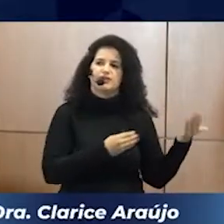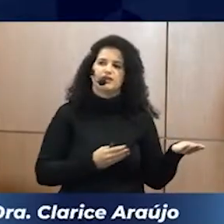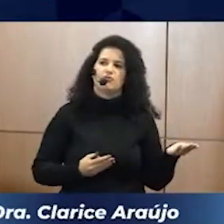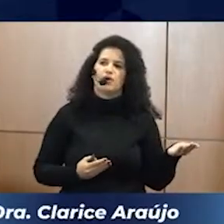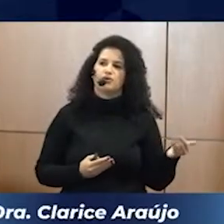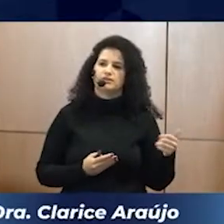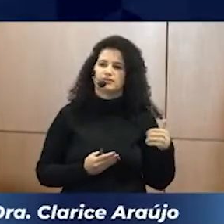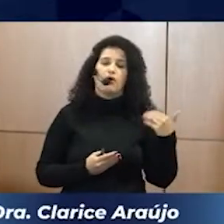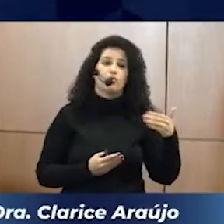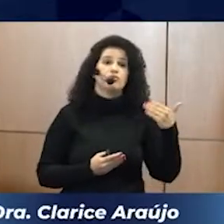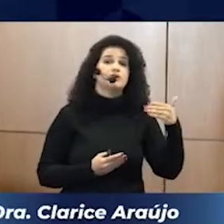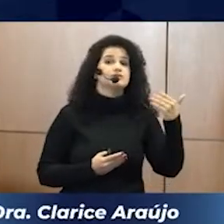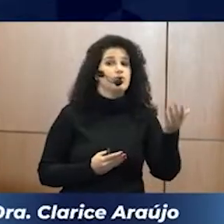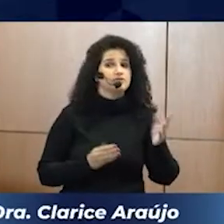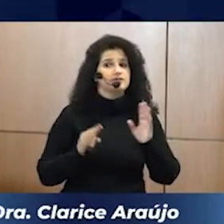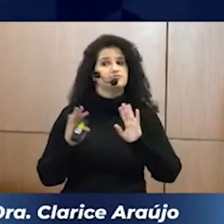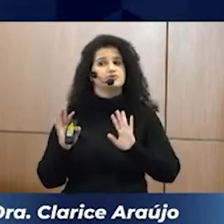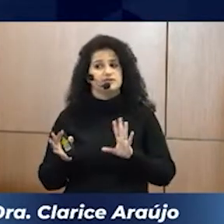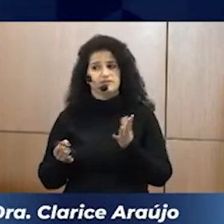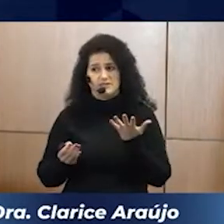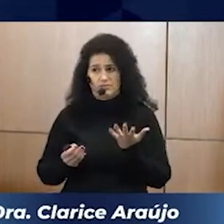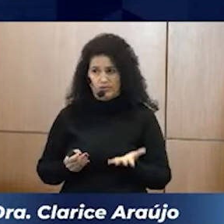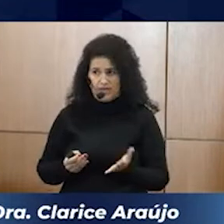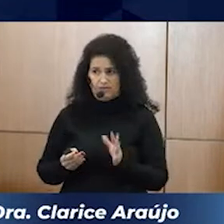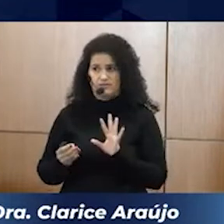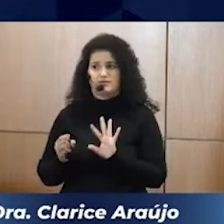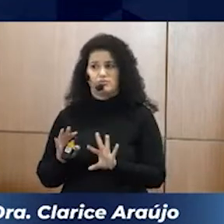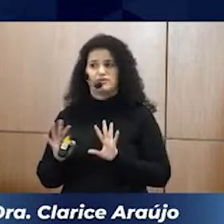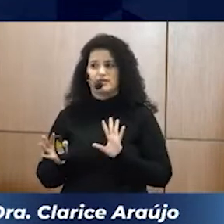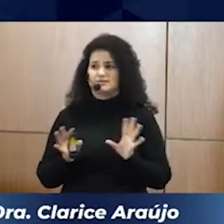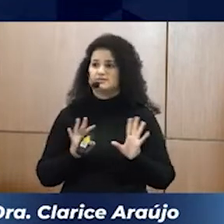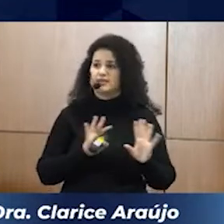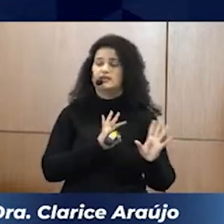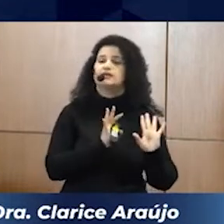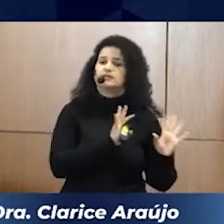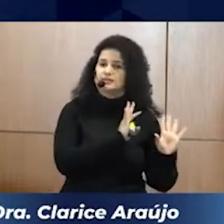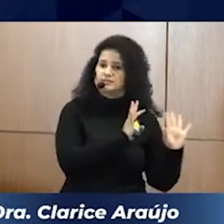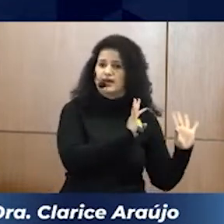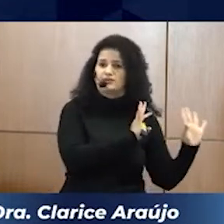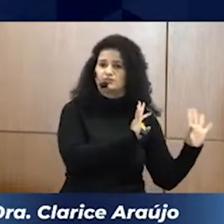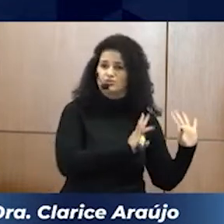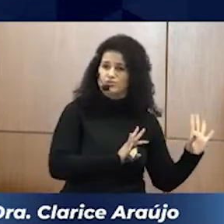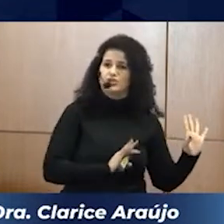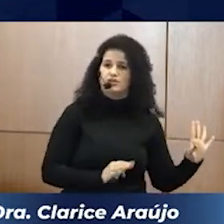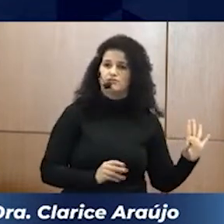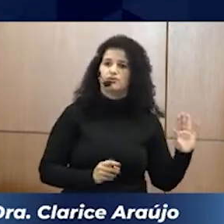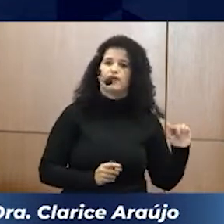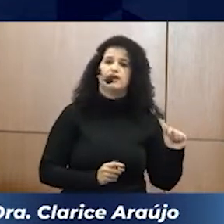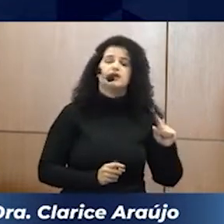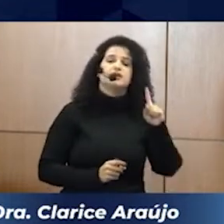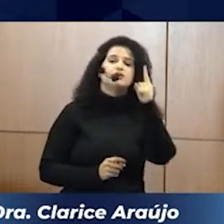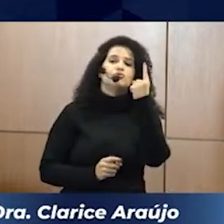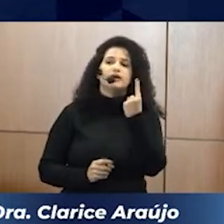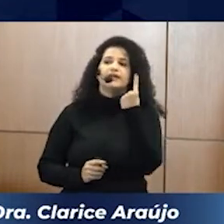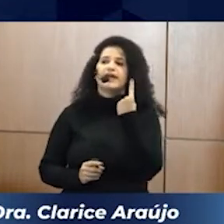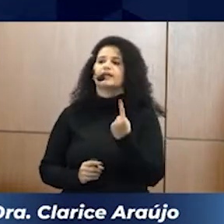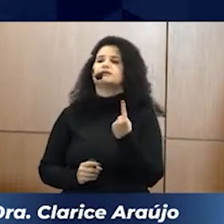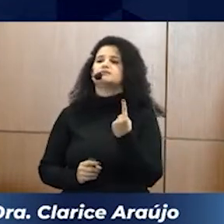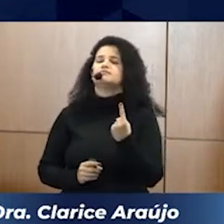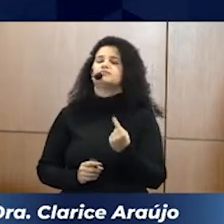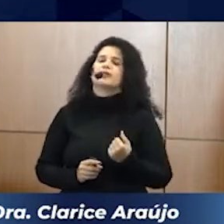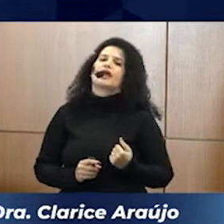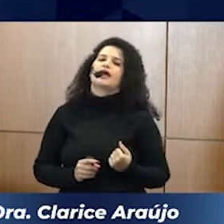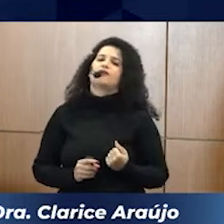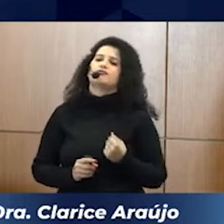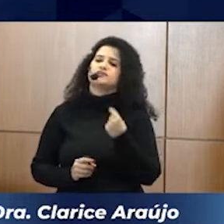se referia a, algumas outras possíveis abordagens que pudessem ser, nesse caso, multinível. Né, e uma